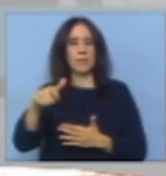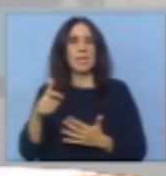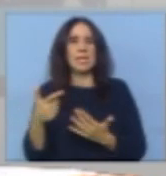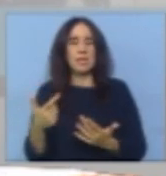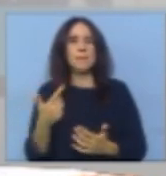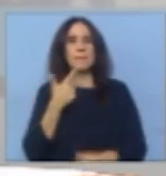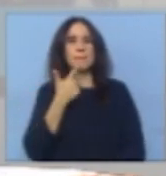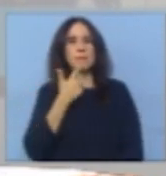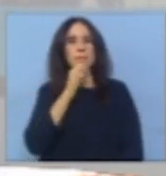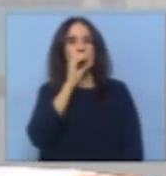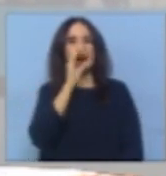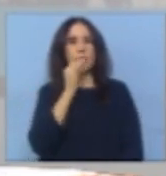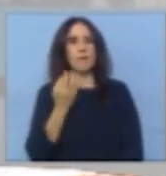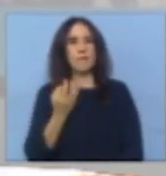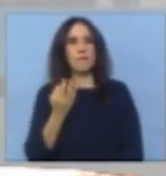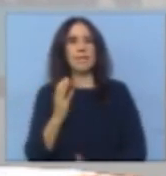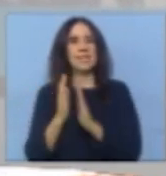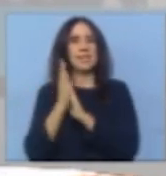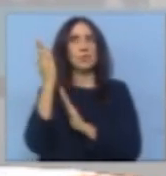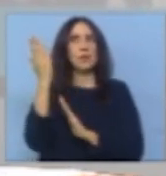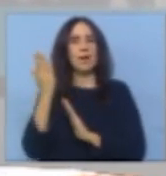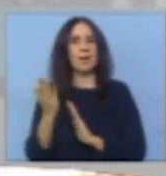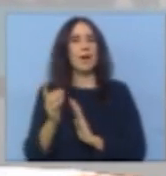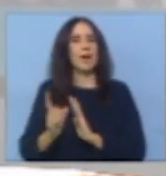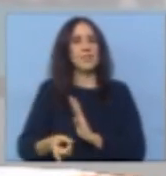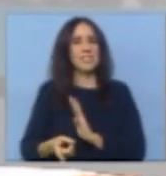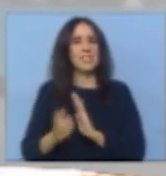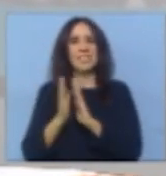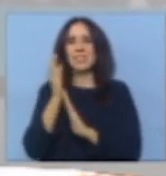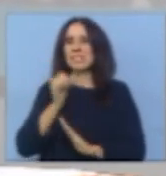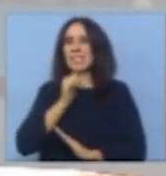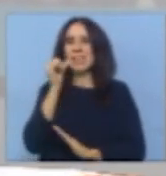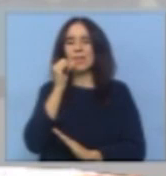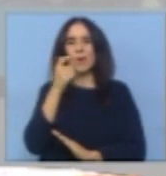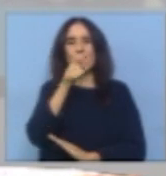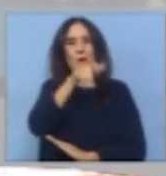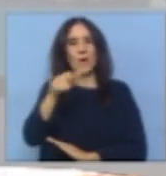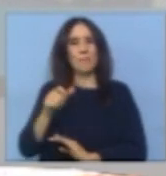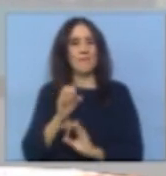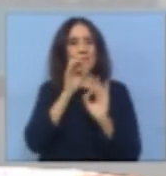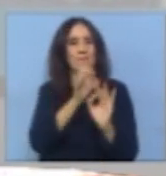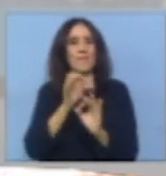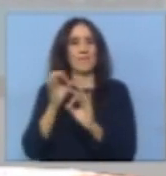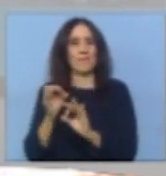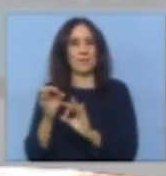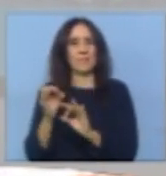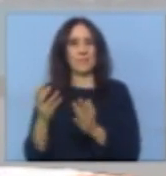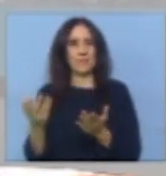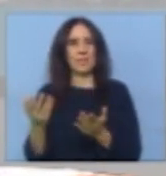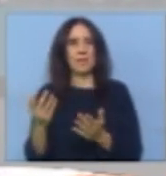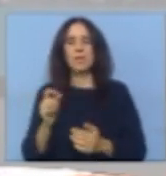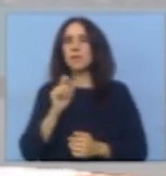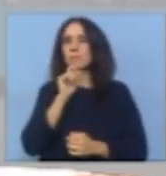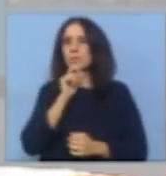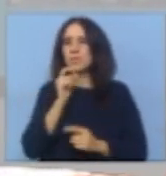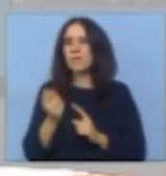aí percebemos onde é que Deus joga. Deus joga sempre a favor do homem, a favor da